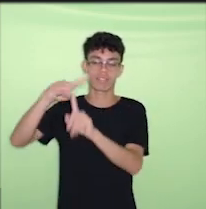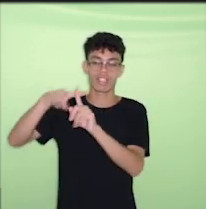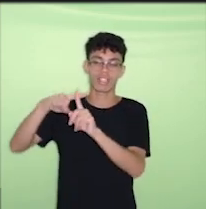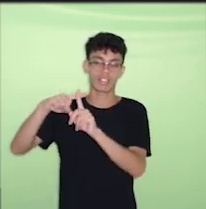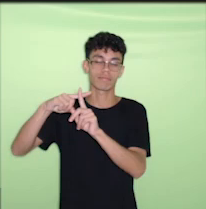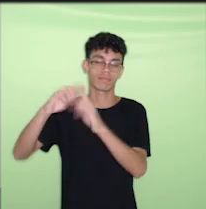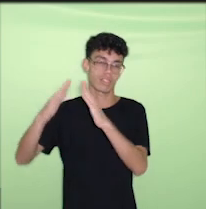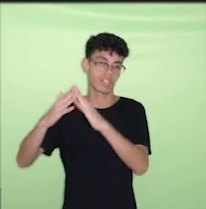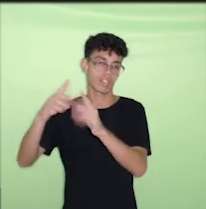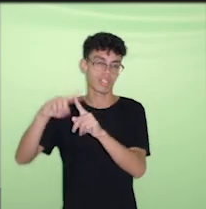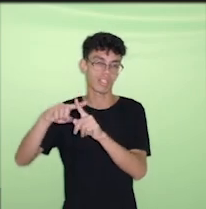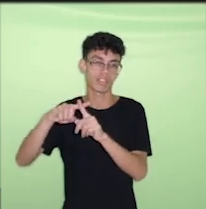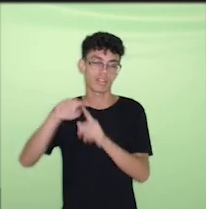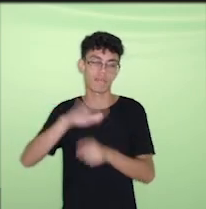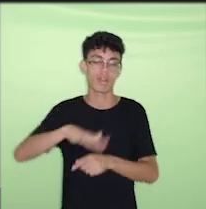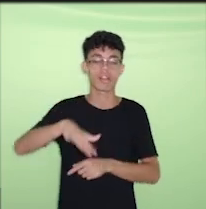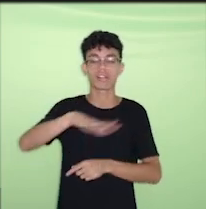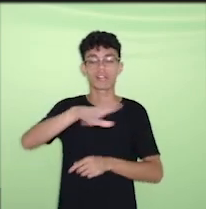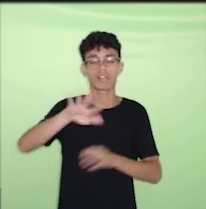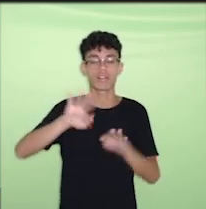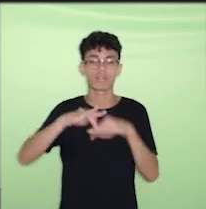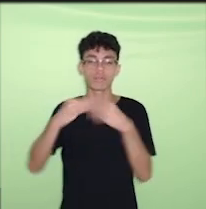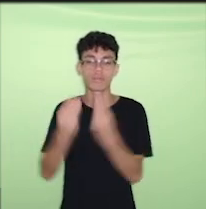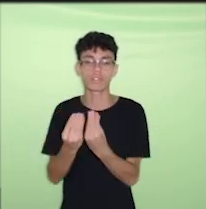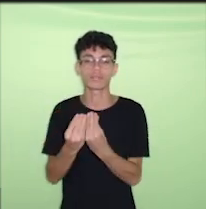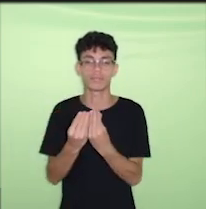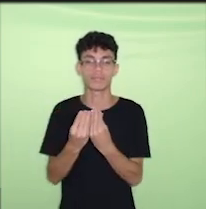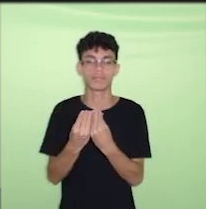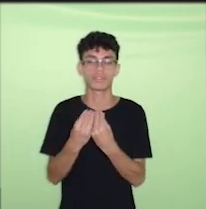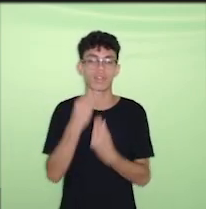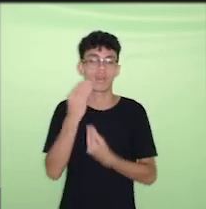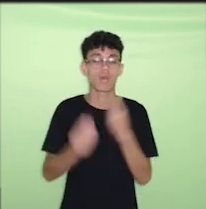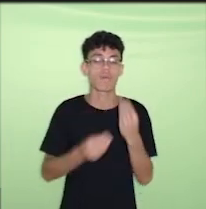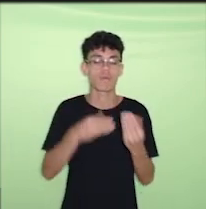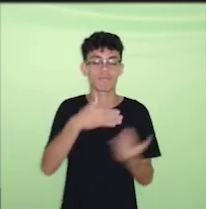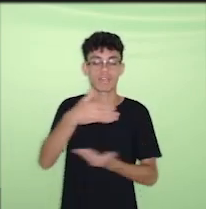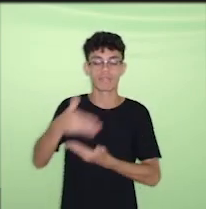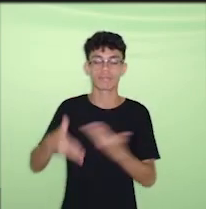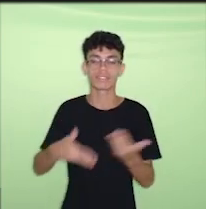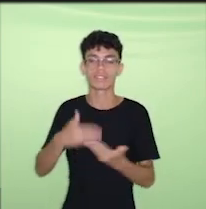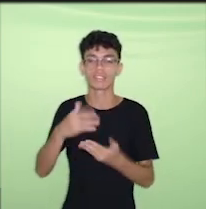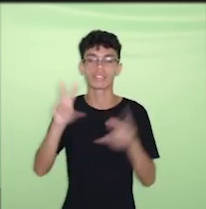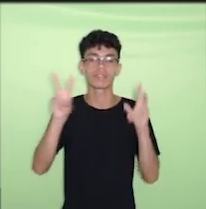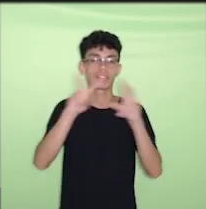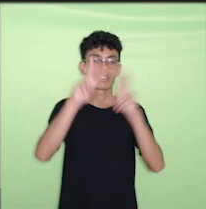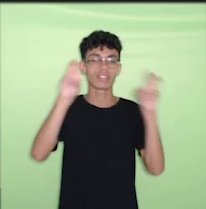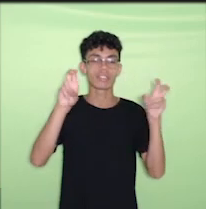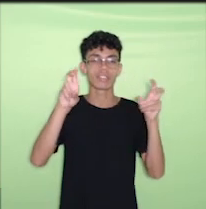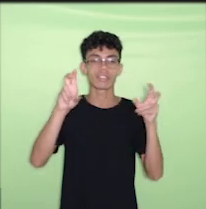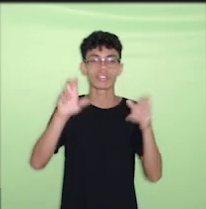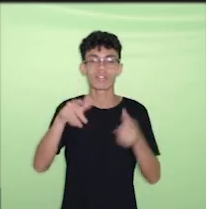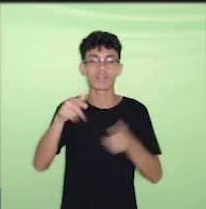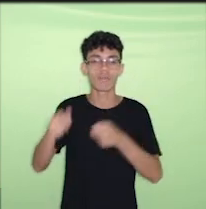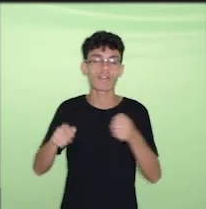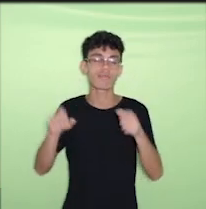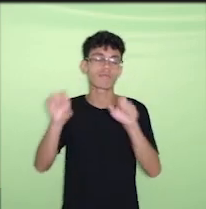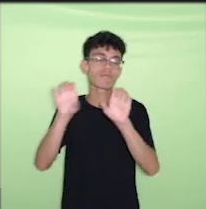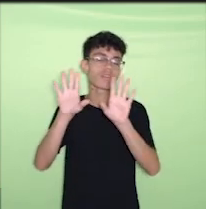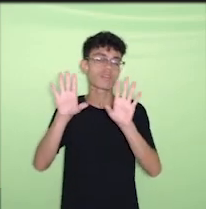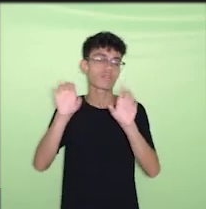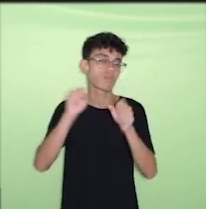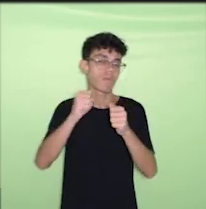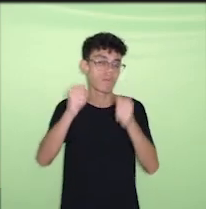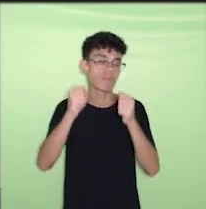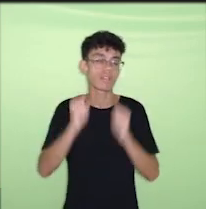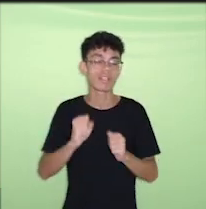dentro, enfim, de relações familiares, como é que ela trata da questão da dominação e da estrutura de poder mesmo.